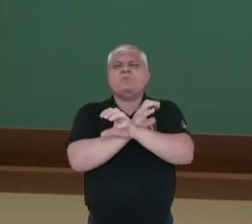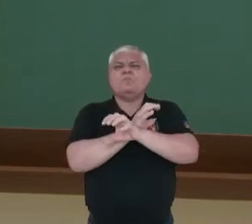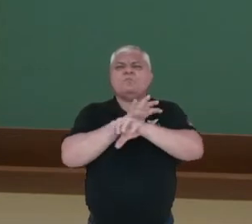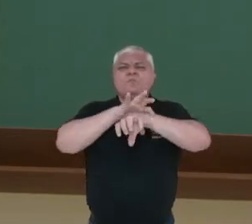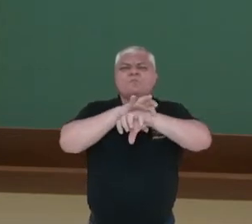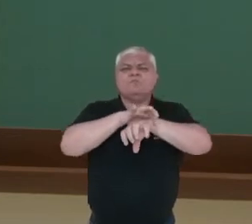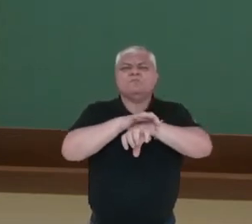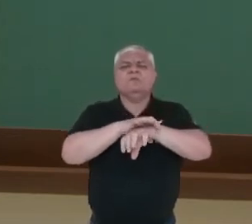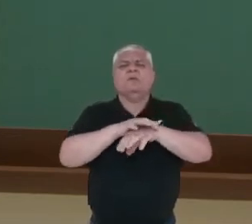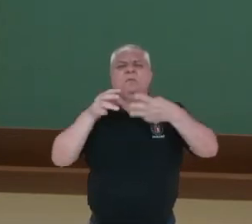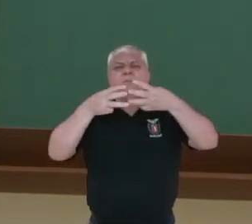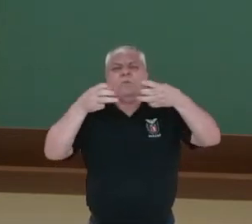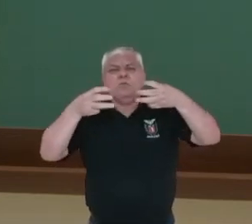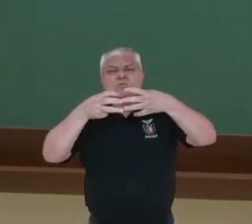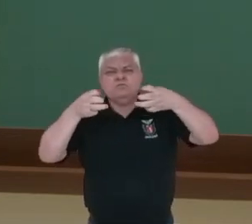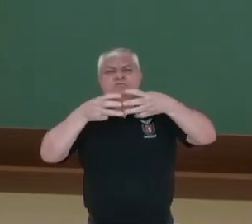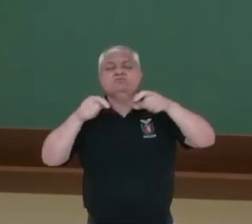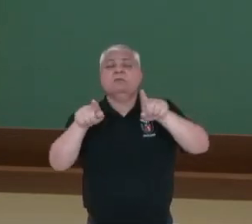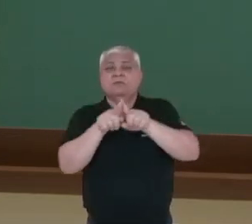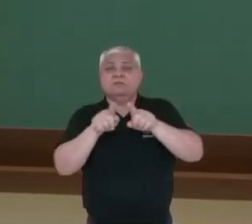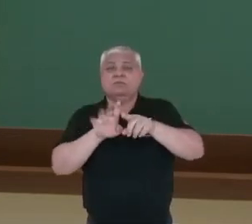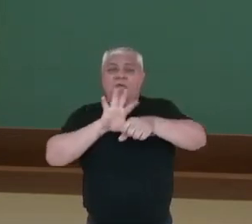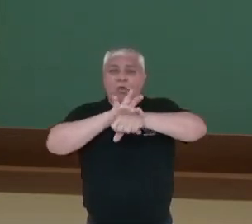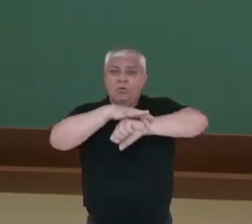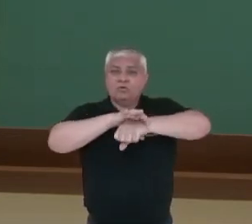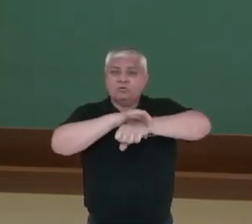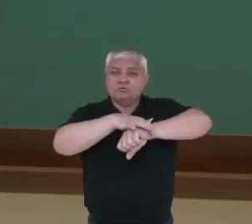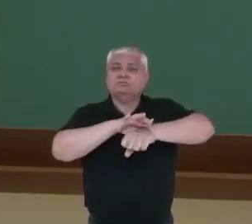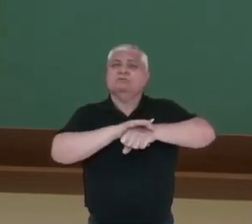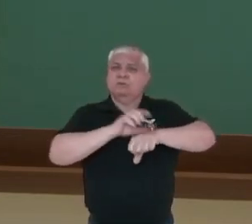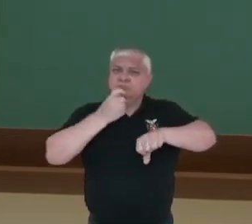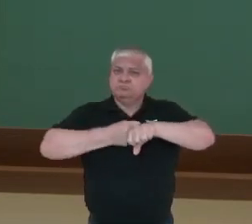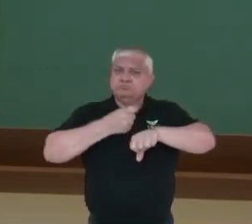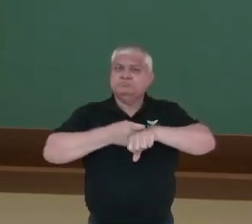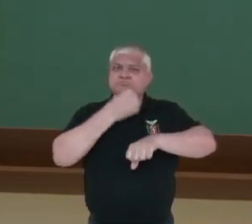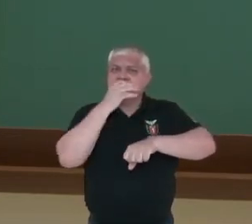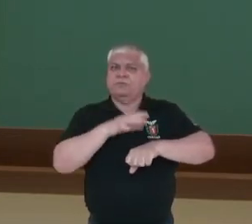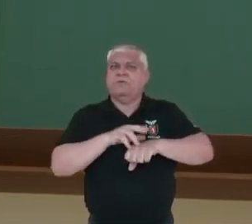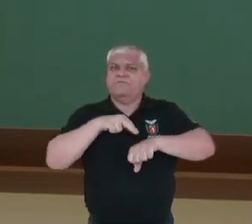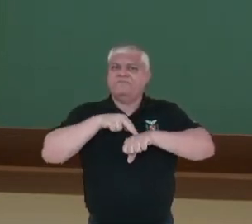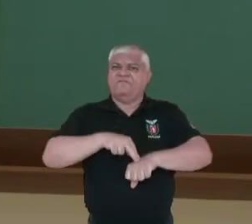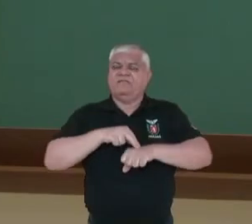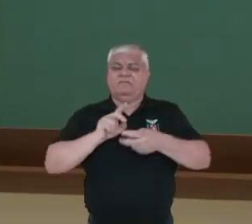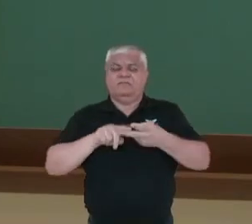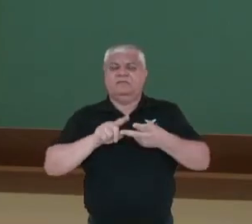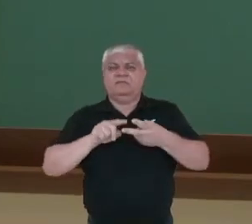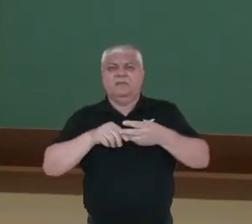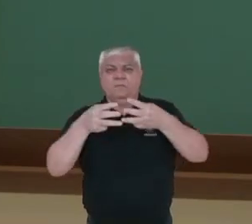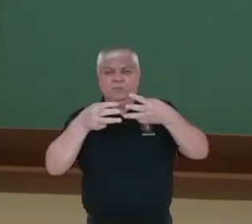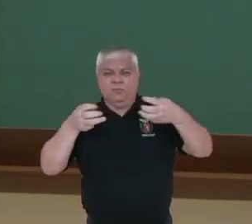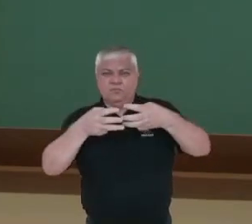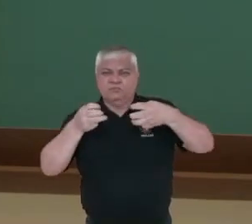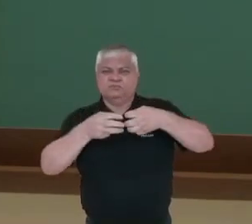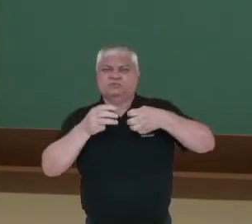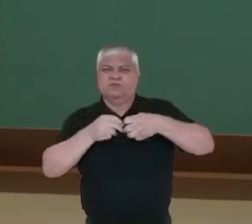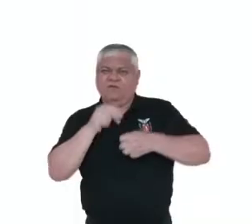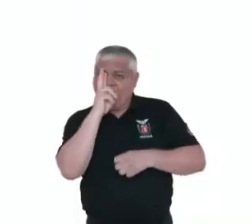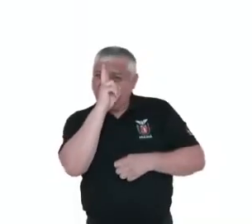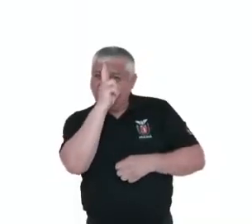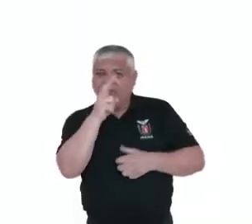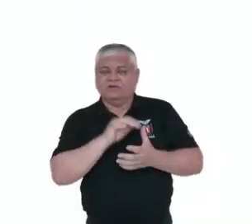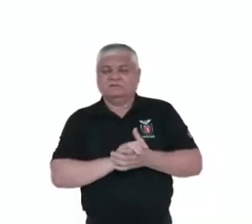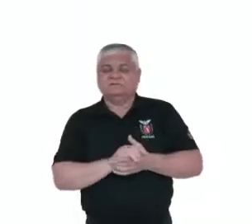realmente muscular ali ó músculo esquelético esqueleto Então quais são as capacidade física melhora o